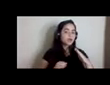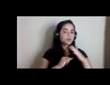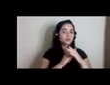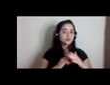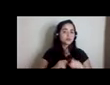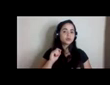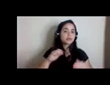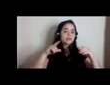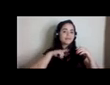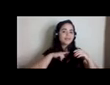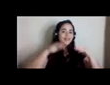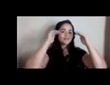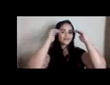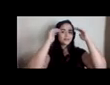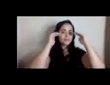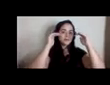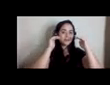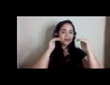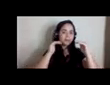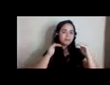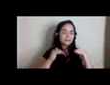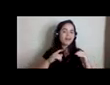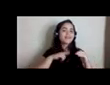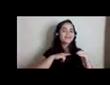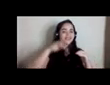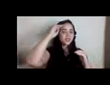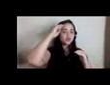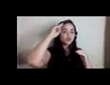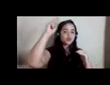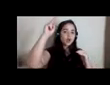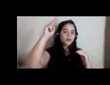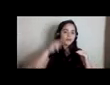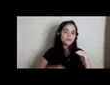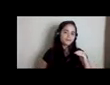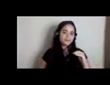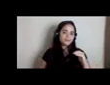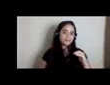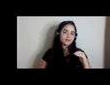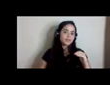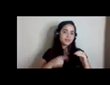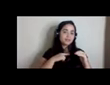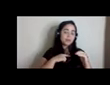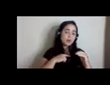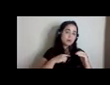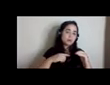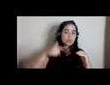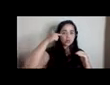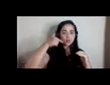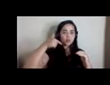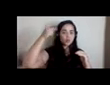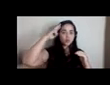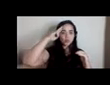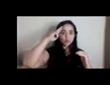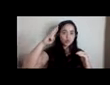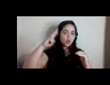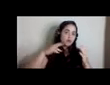que é hierárquica. Ele tem uma chefia, ele pode ter subchefias.